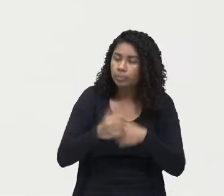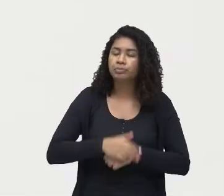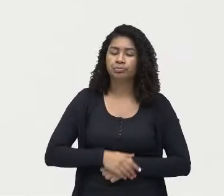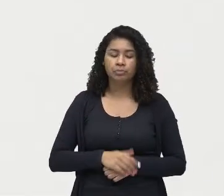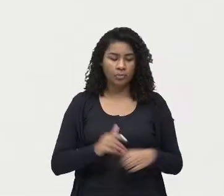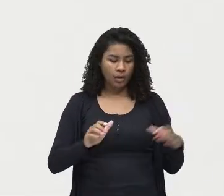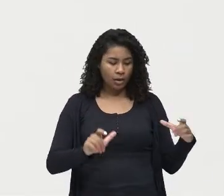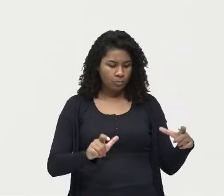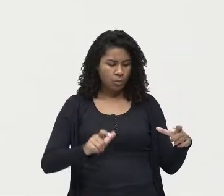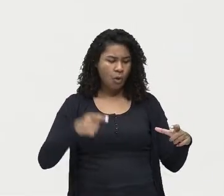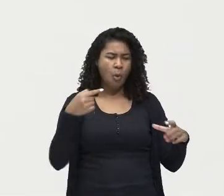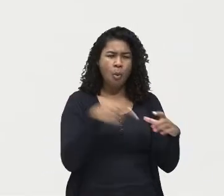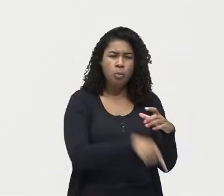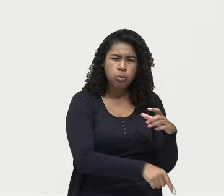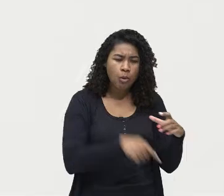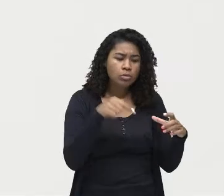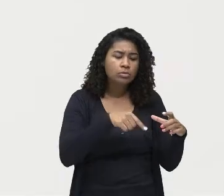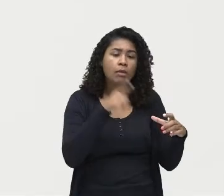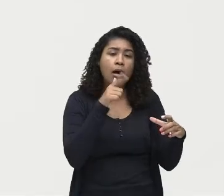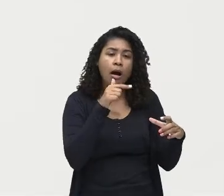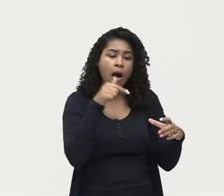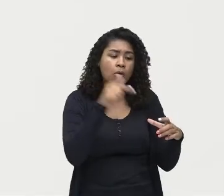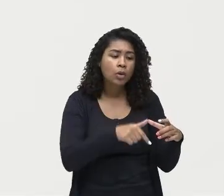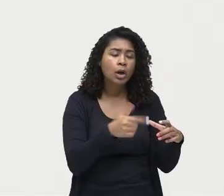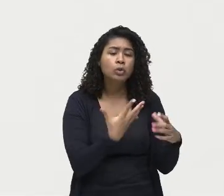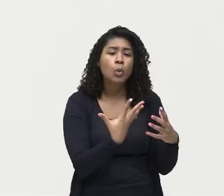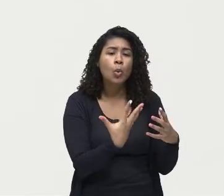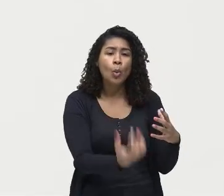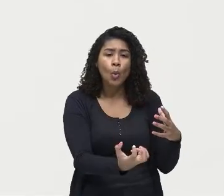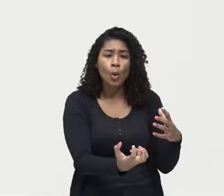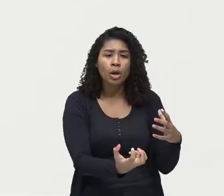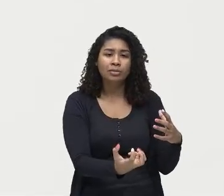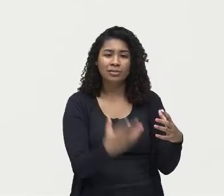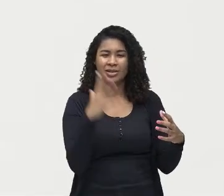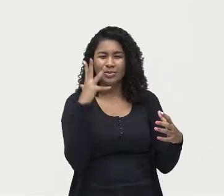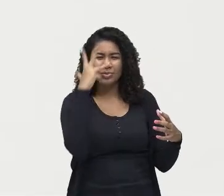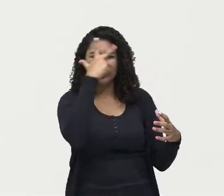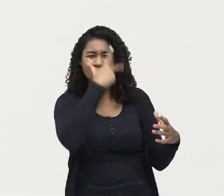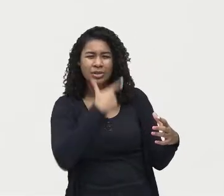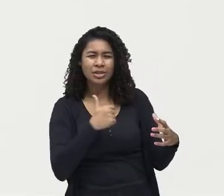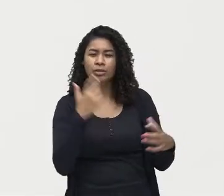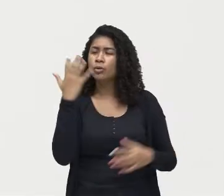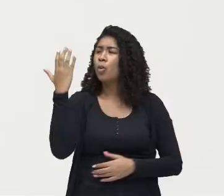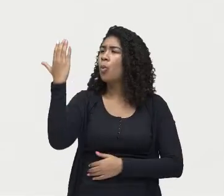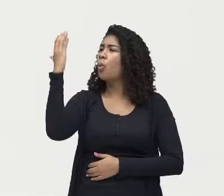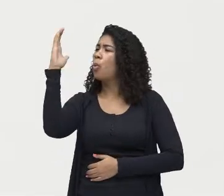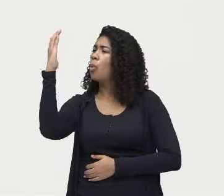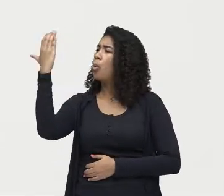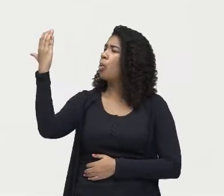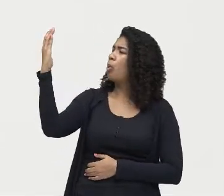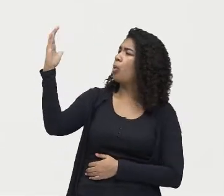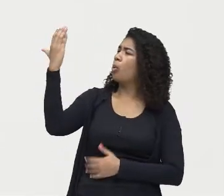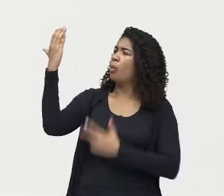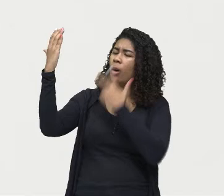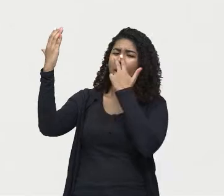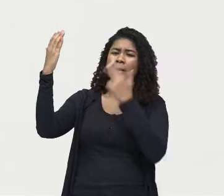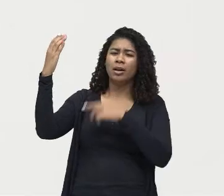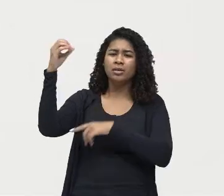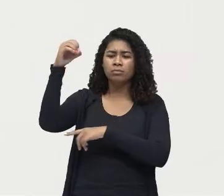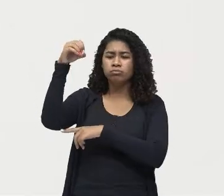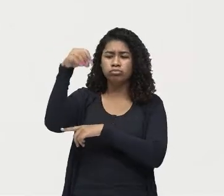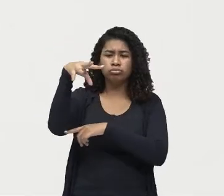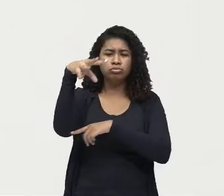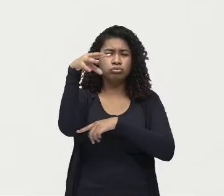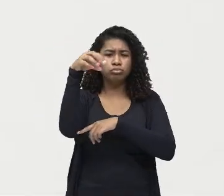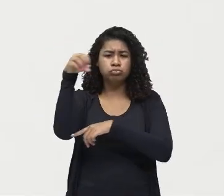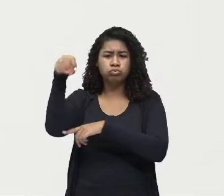estava seco e era bonito o reflexo do espelhinho correndo como se fosse uma lanterna pela parede